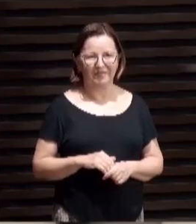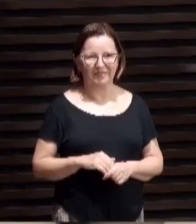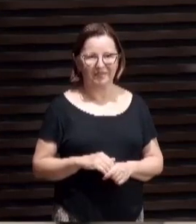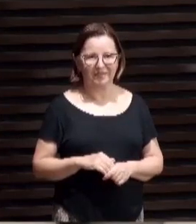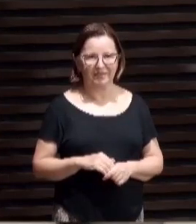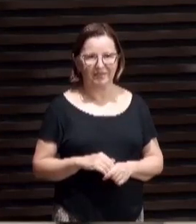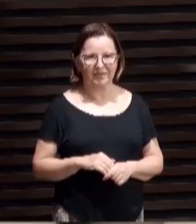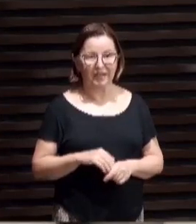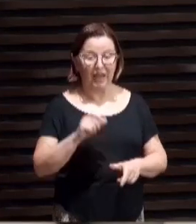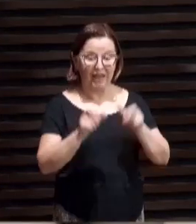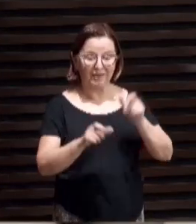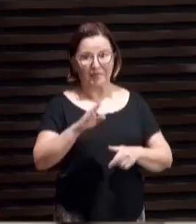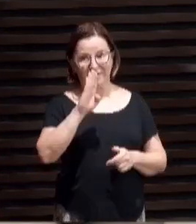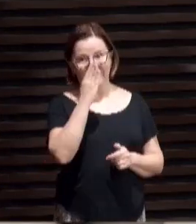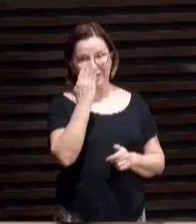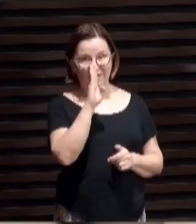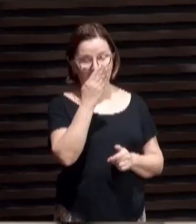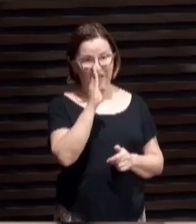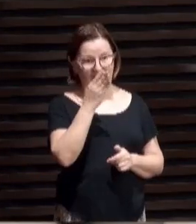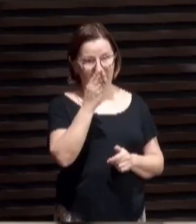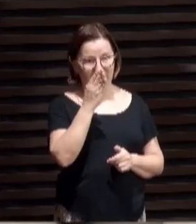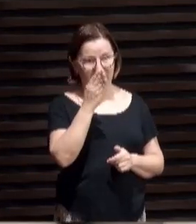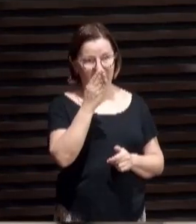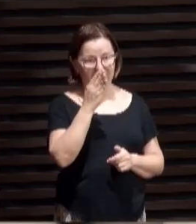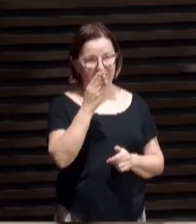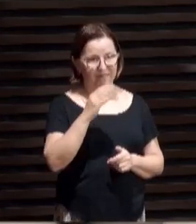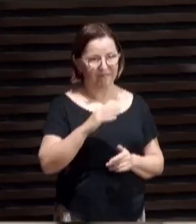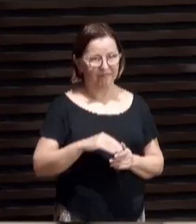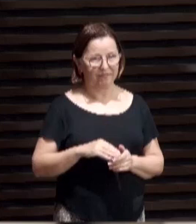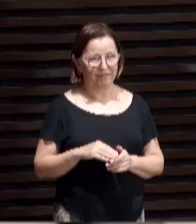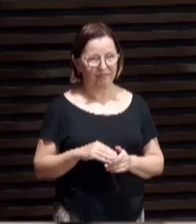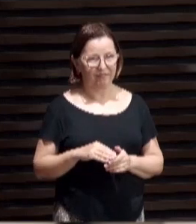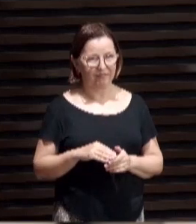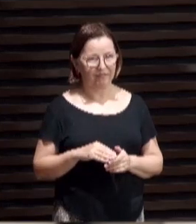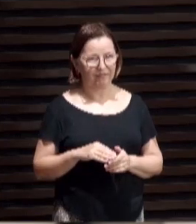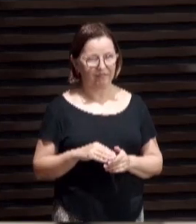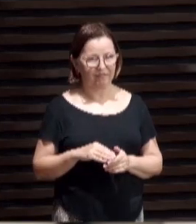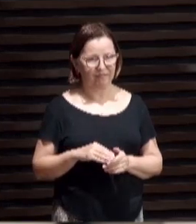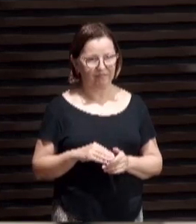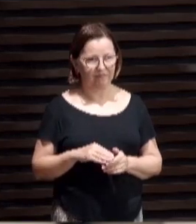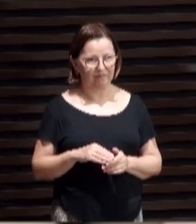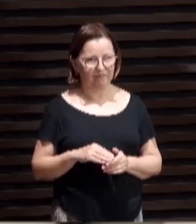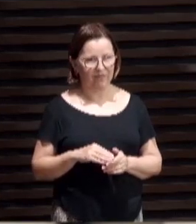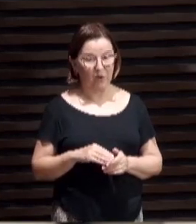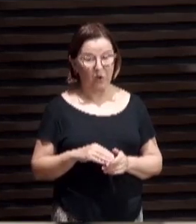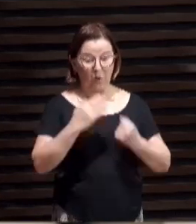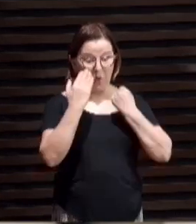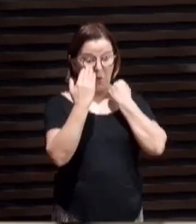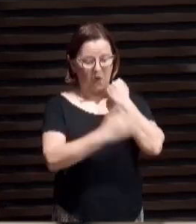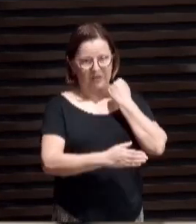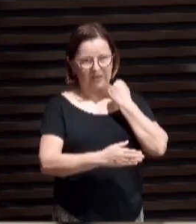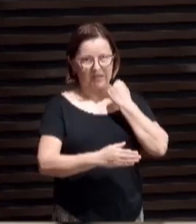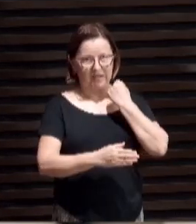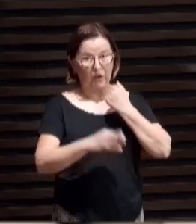Os hipócritas mais sórdidos condenam o justo, o santo, o